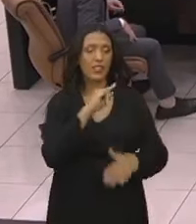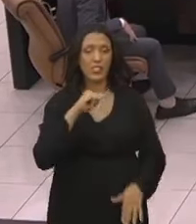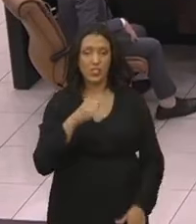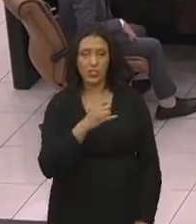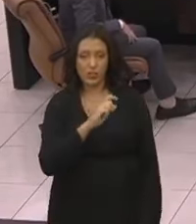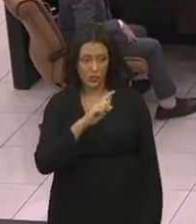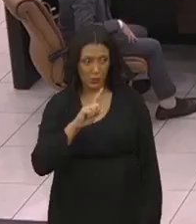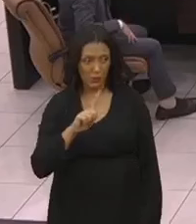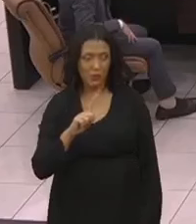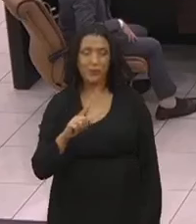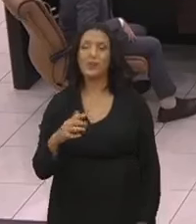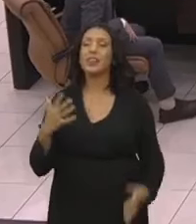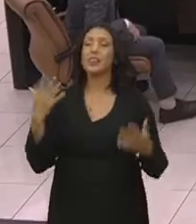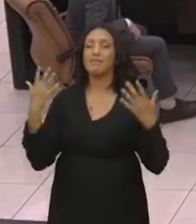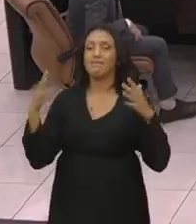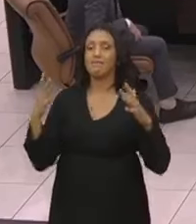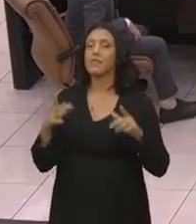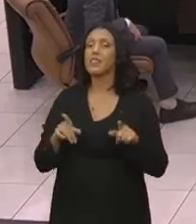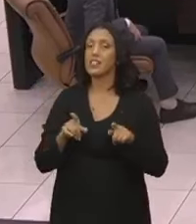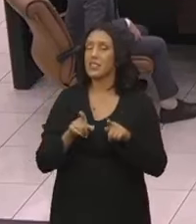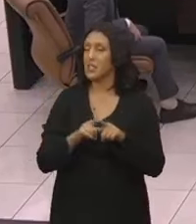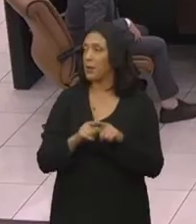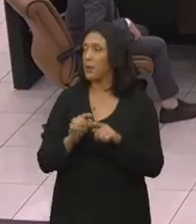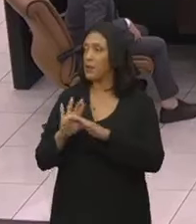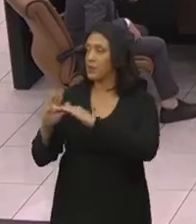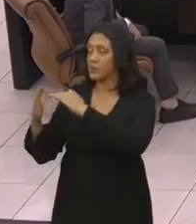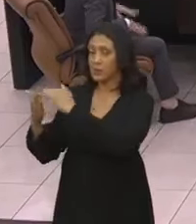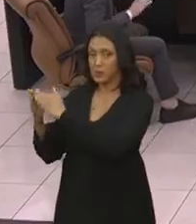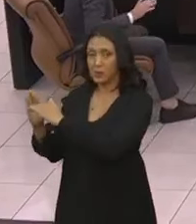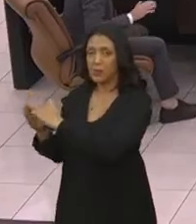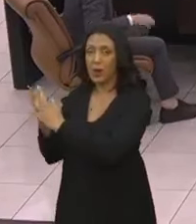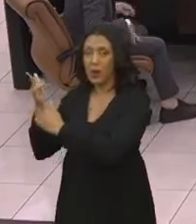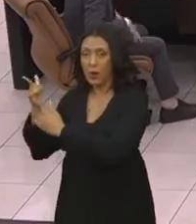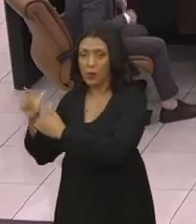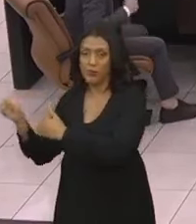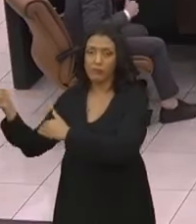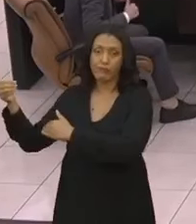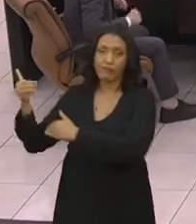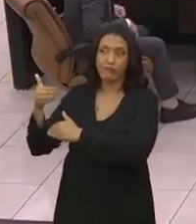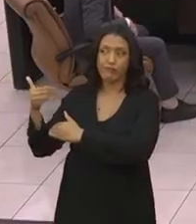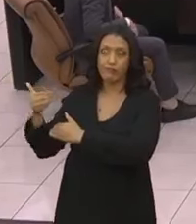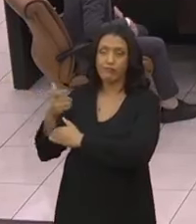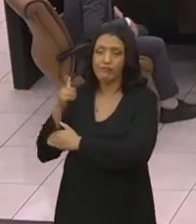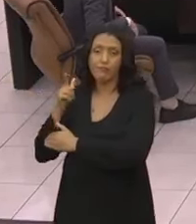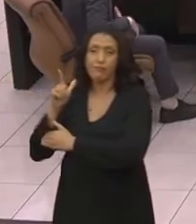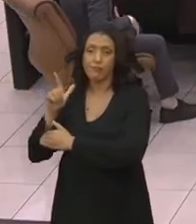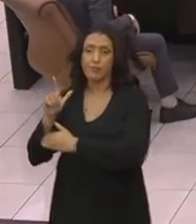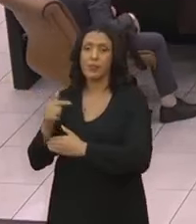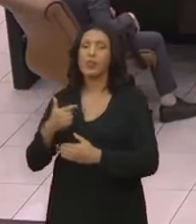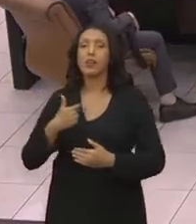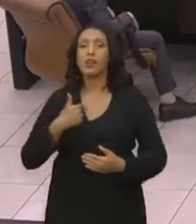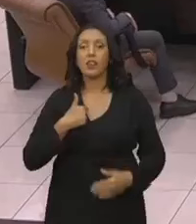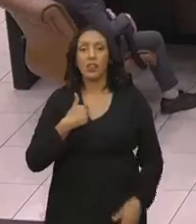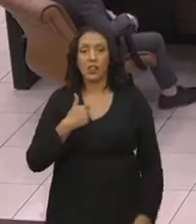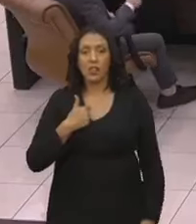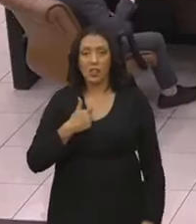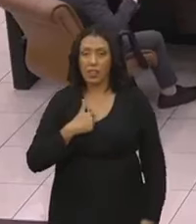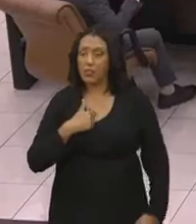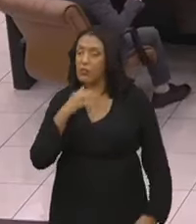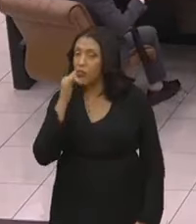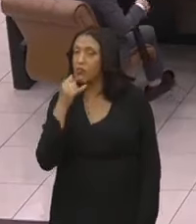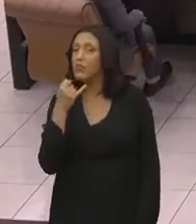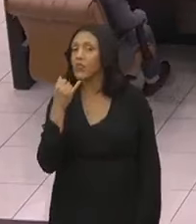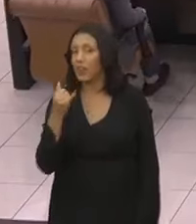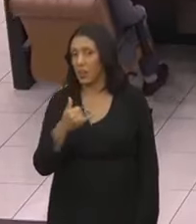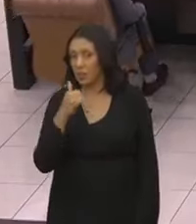aqui presentes, mas destacar o mais importante para a ANVI, para vocês do IJAL, reforçar que esse projeto aqui é uma conquista de